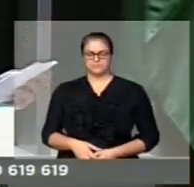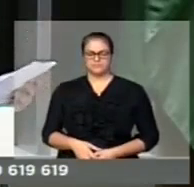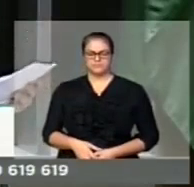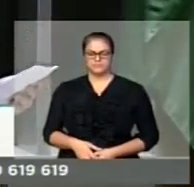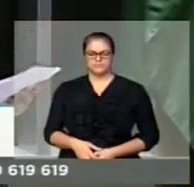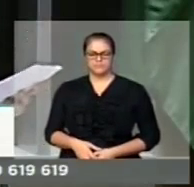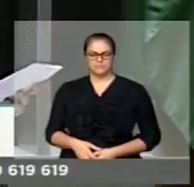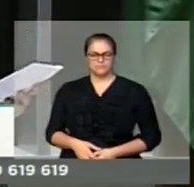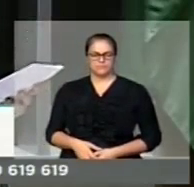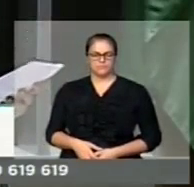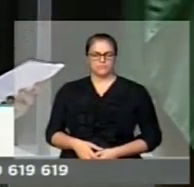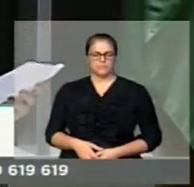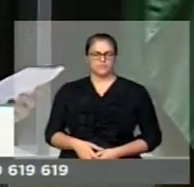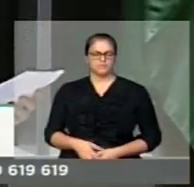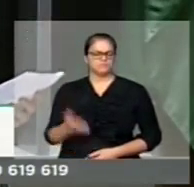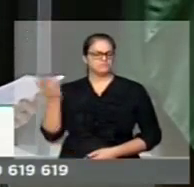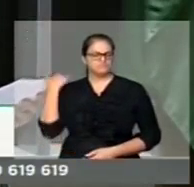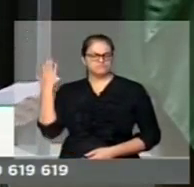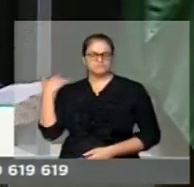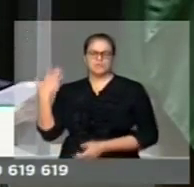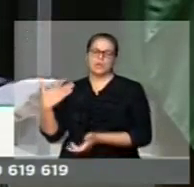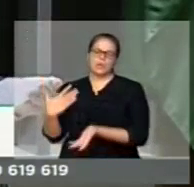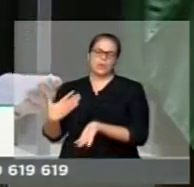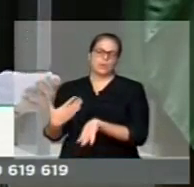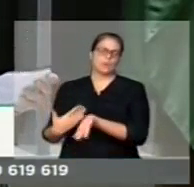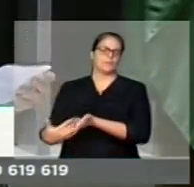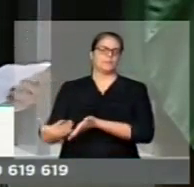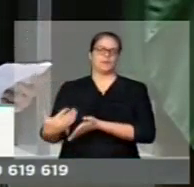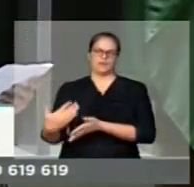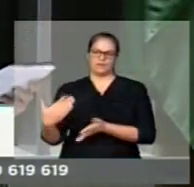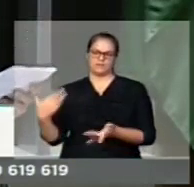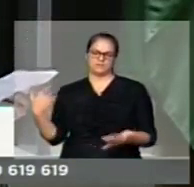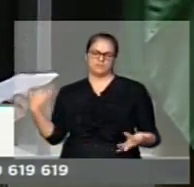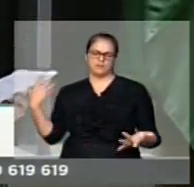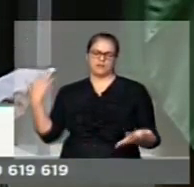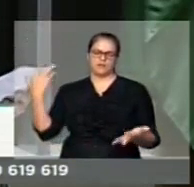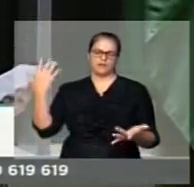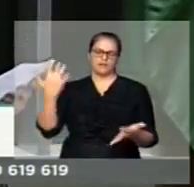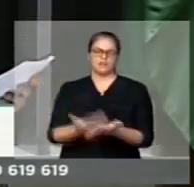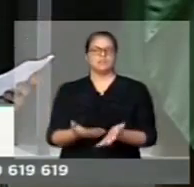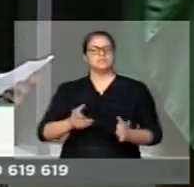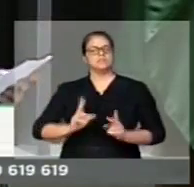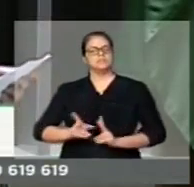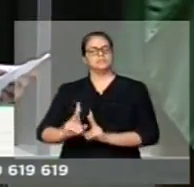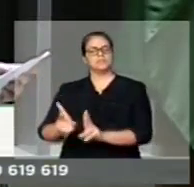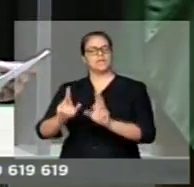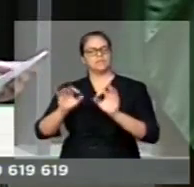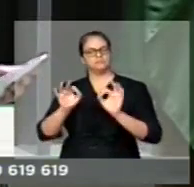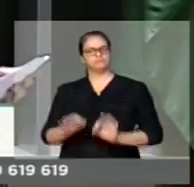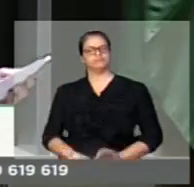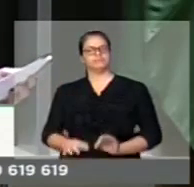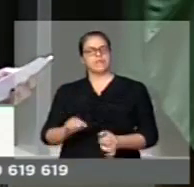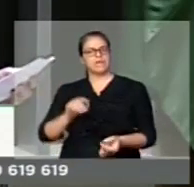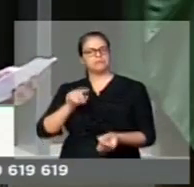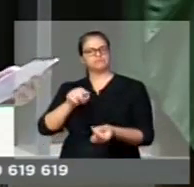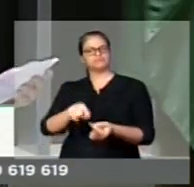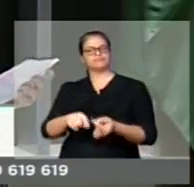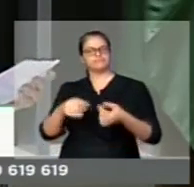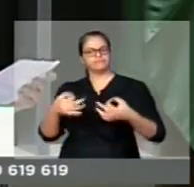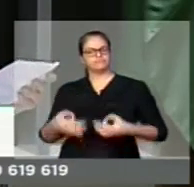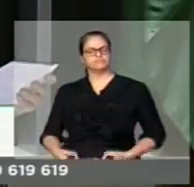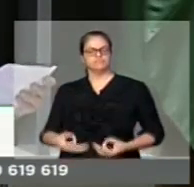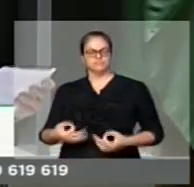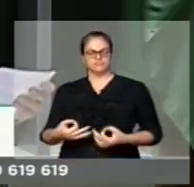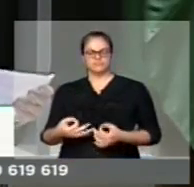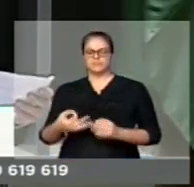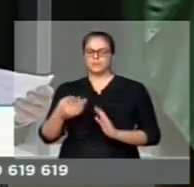seus primórdios, pautados no compromisso com a verdade e norteados pela credibilidade, até seus projetos especiais